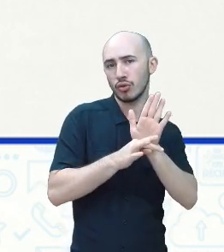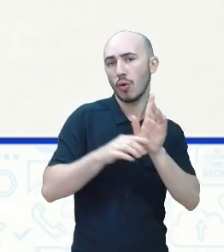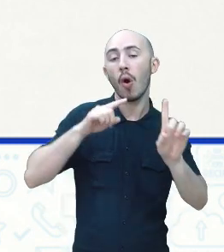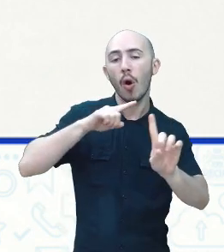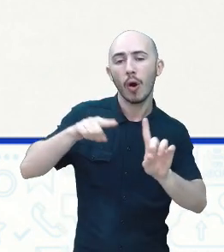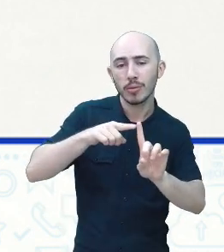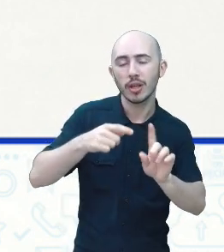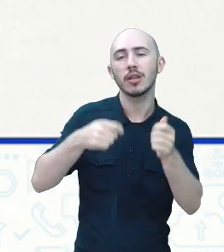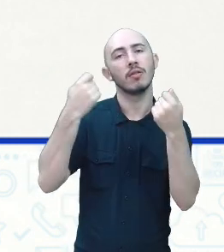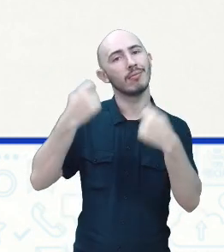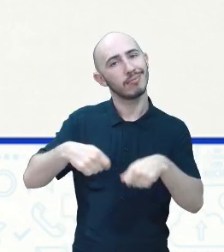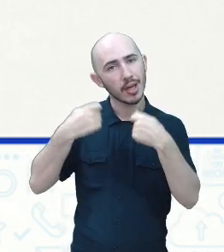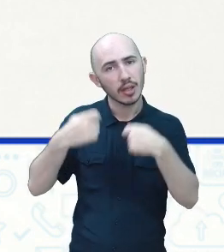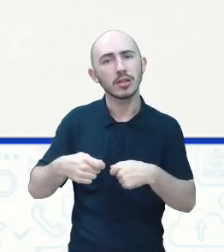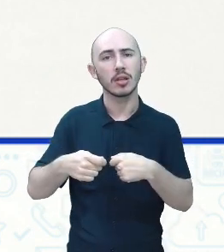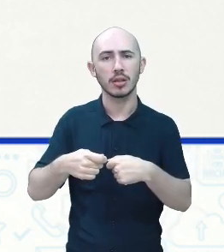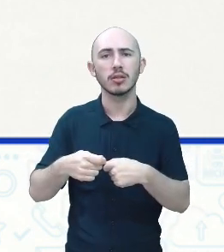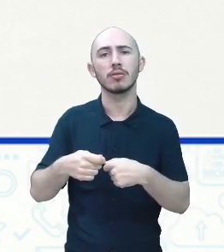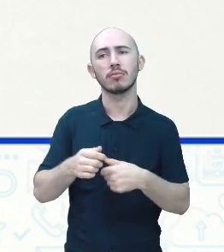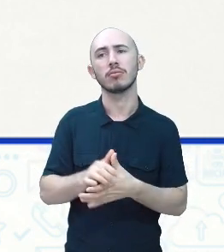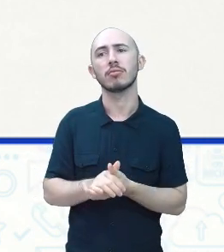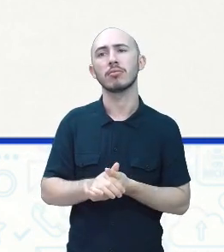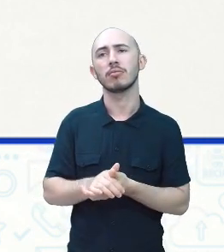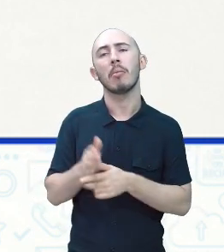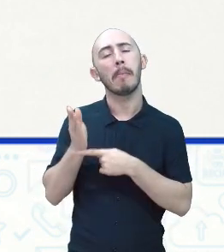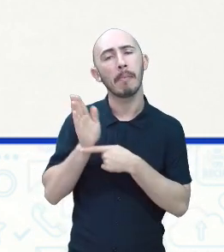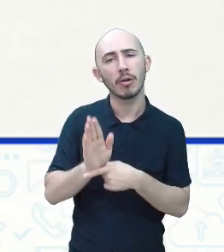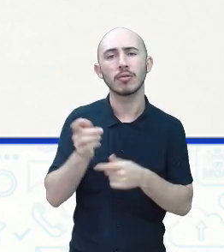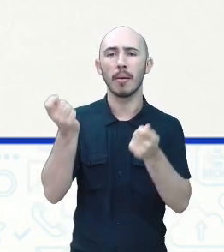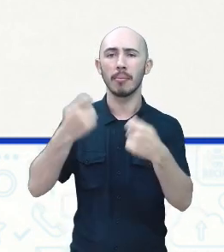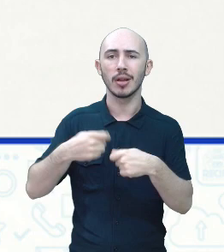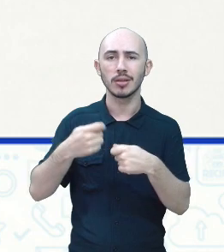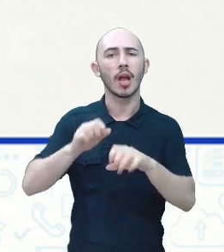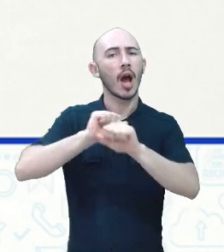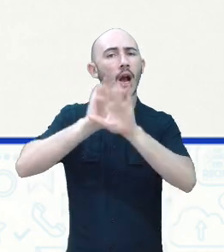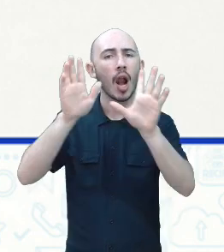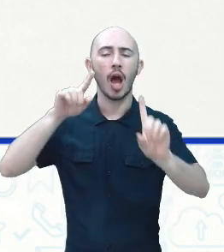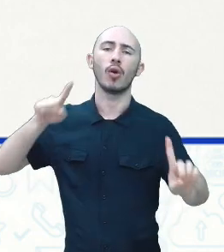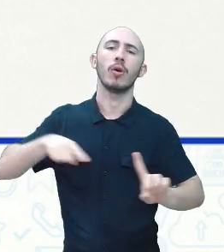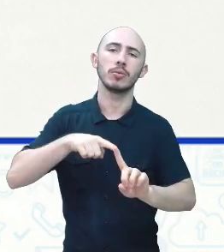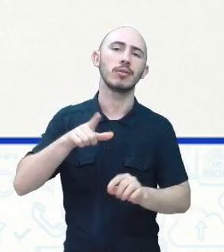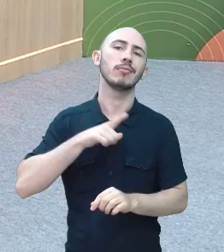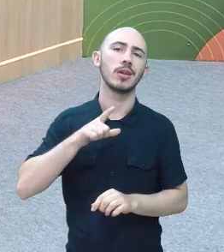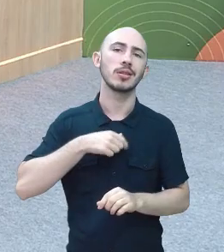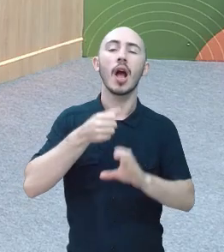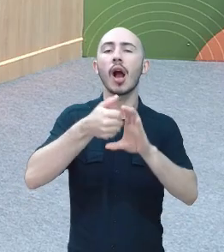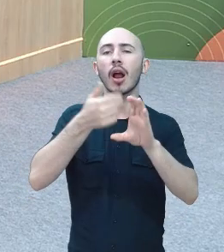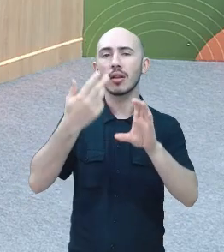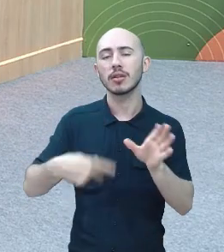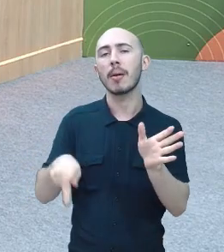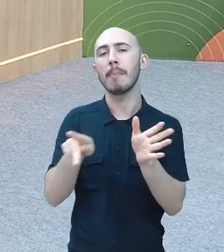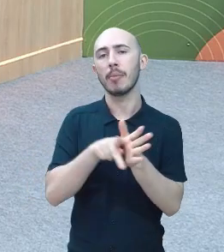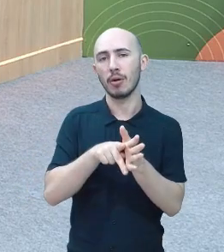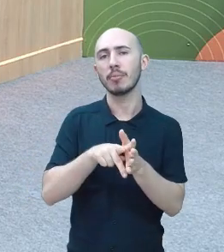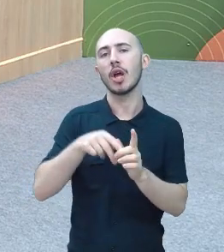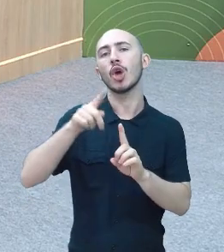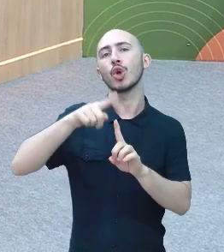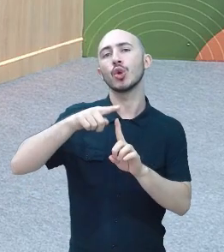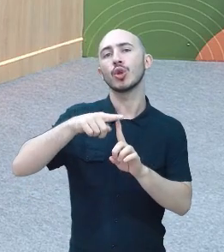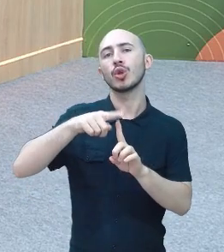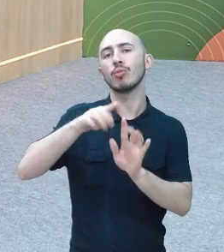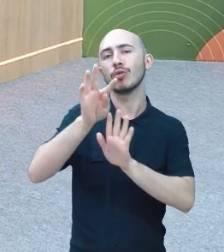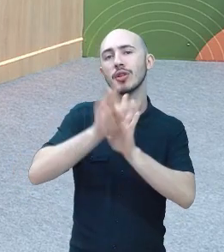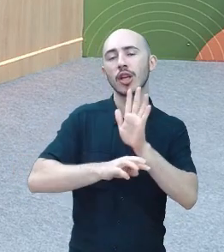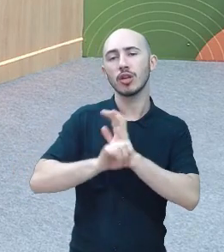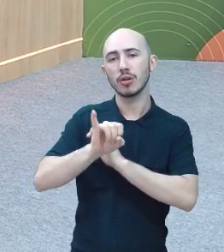né? Um texto útil, que vá ali ser claro e objetivo, direto, com as características do texto injuntivo, que eu já falei nas